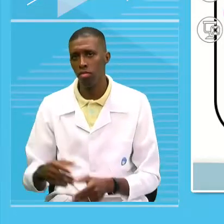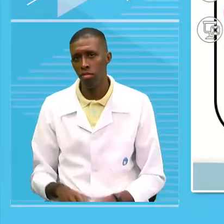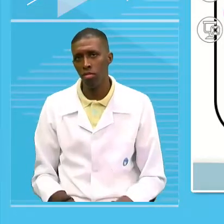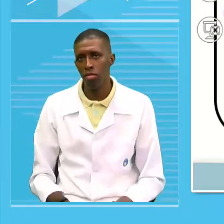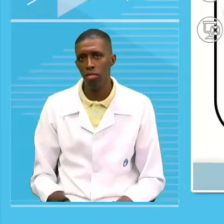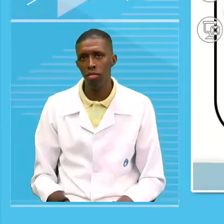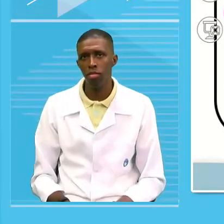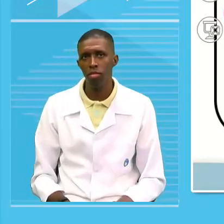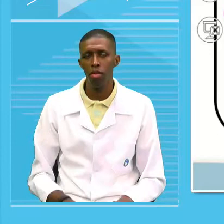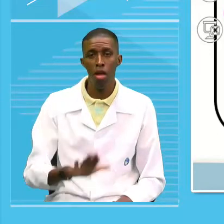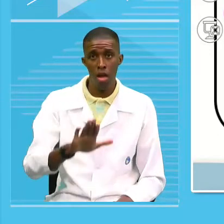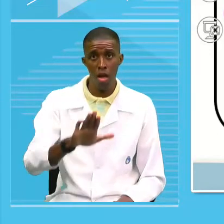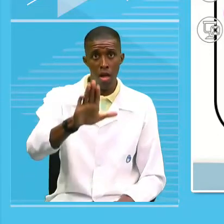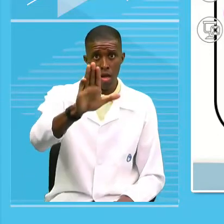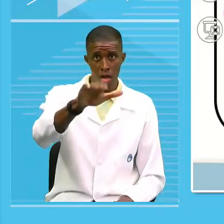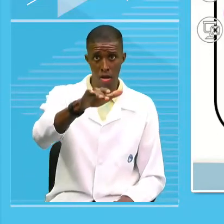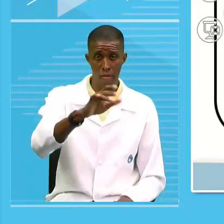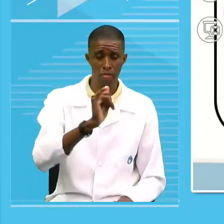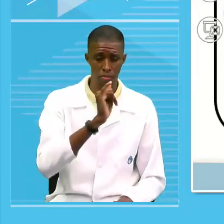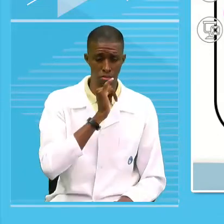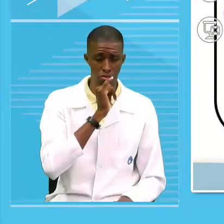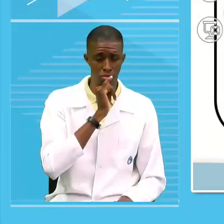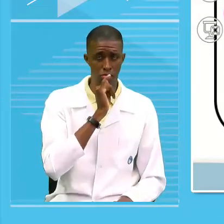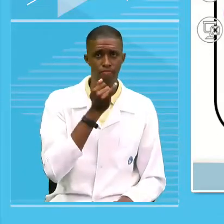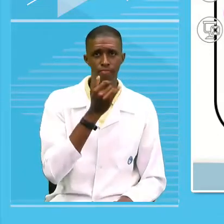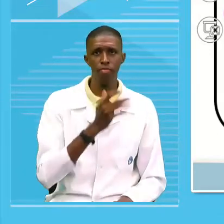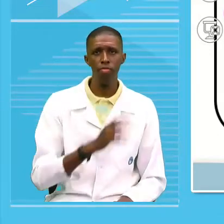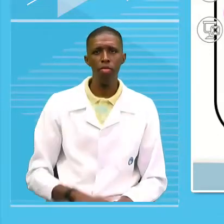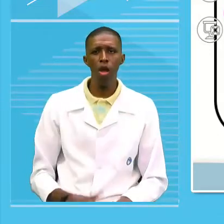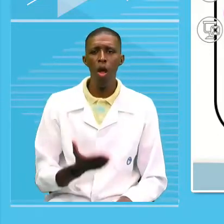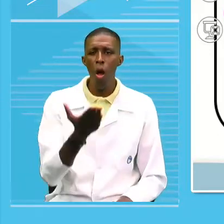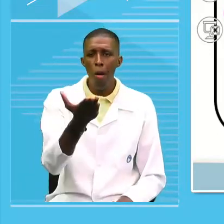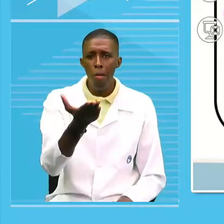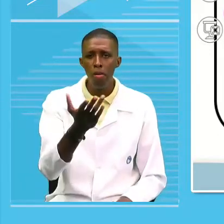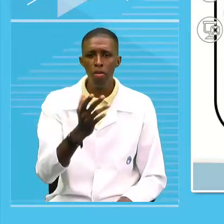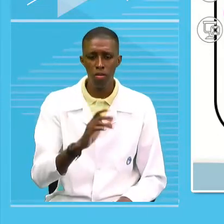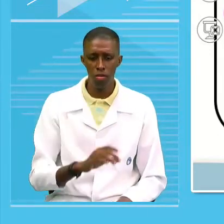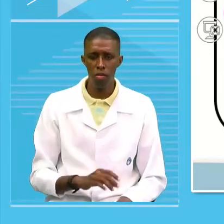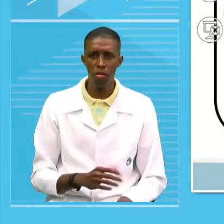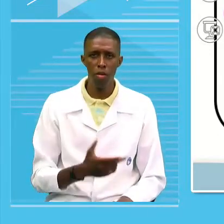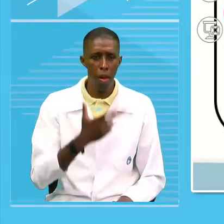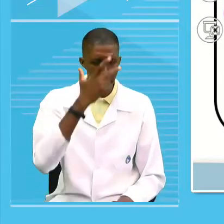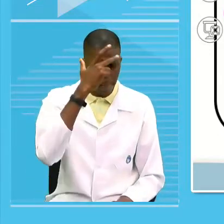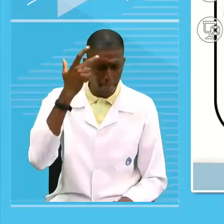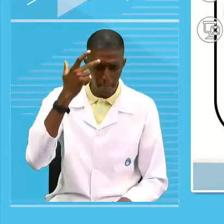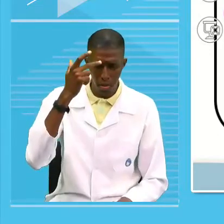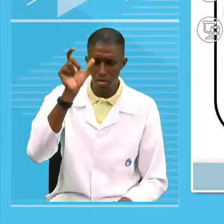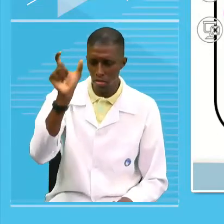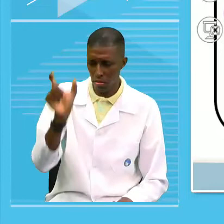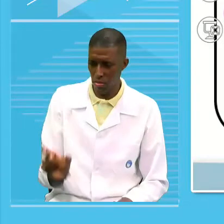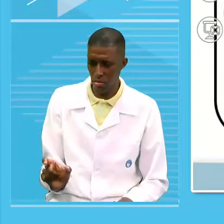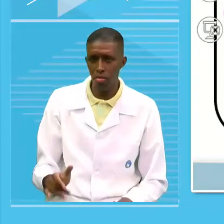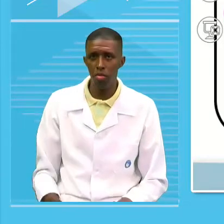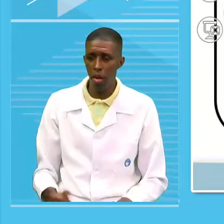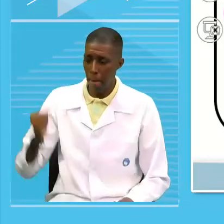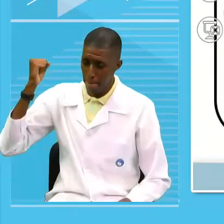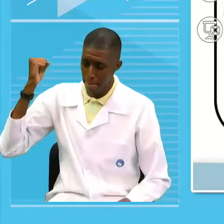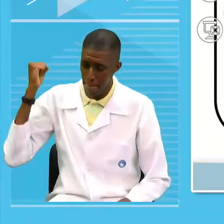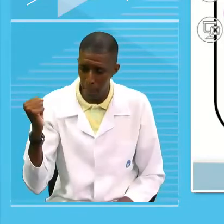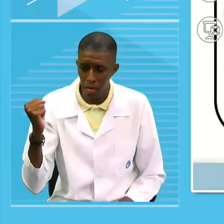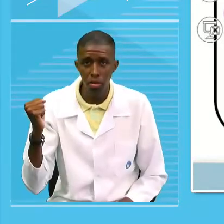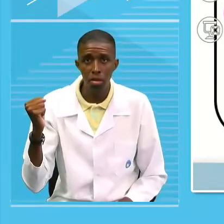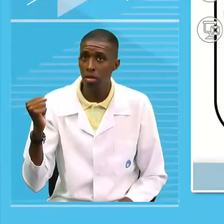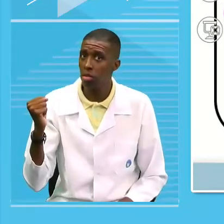isso aí é errado isso não é legal de você fazer né você está tirando o direito à vida de um ser